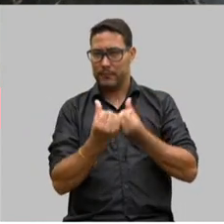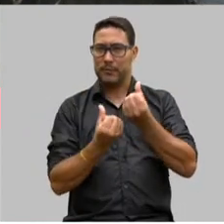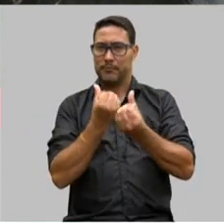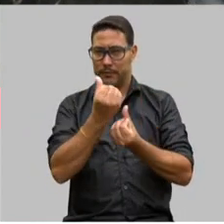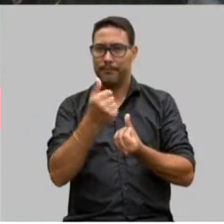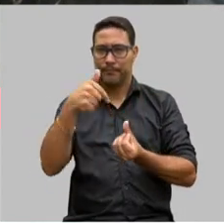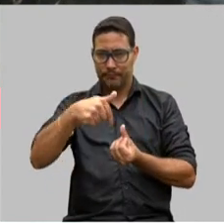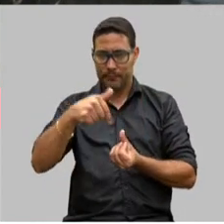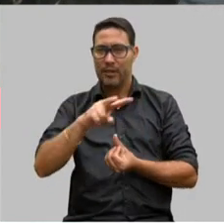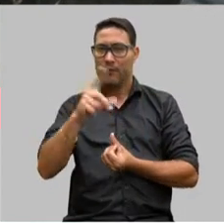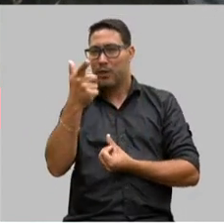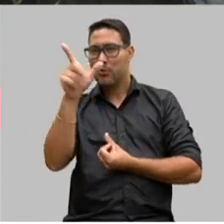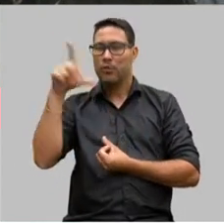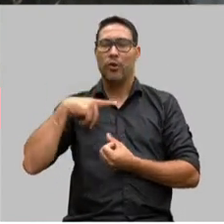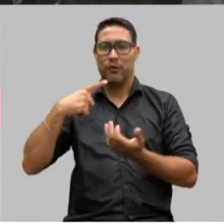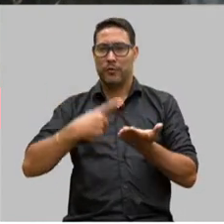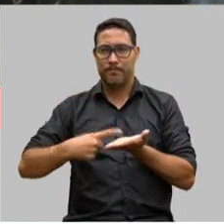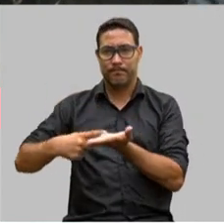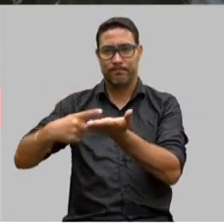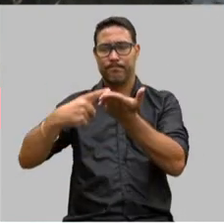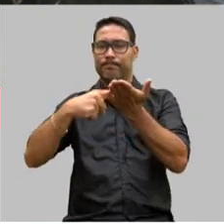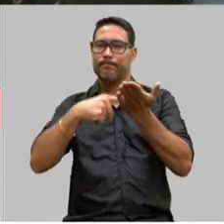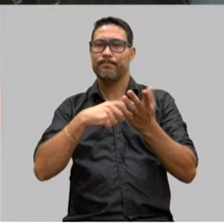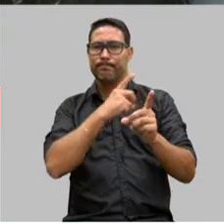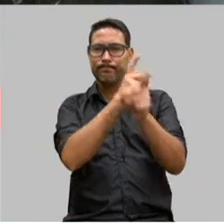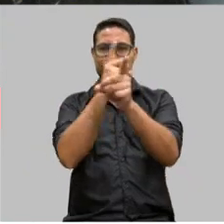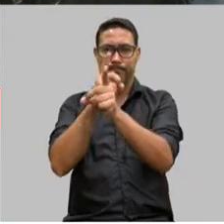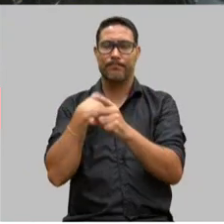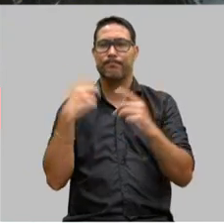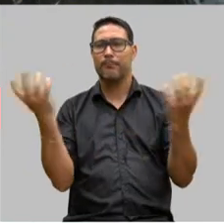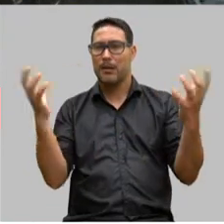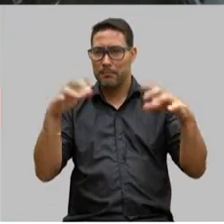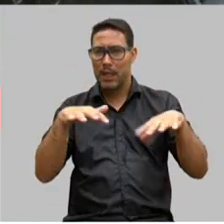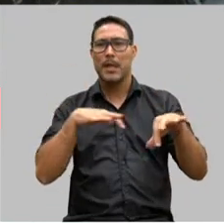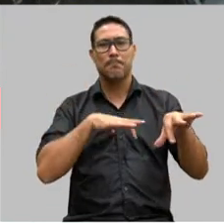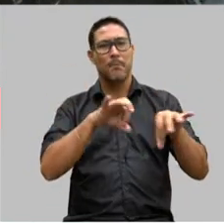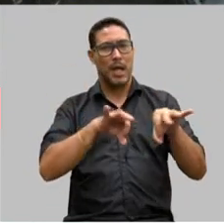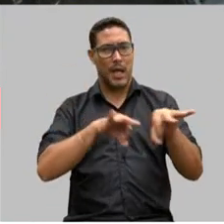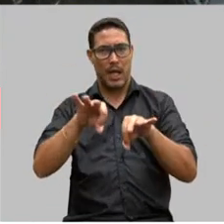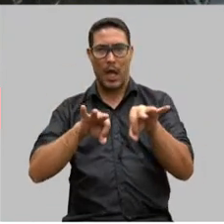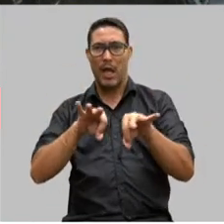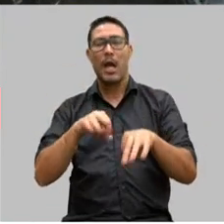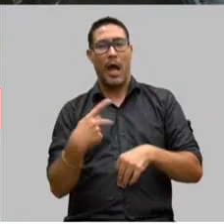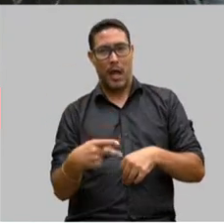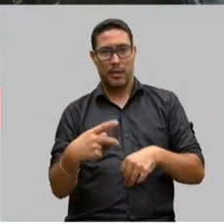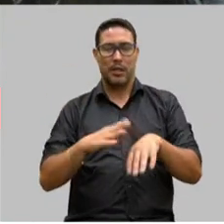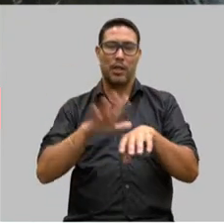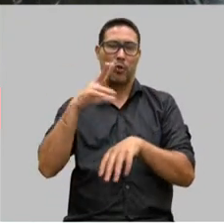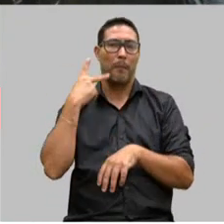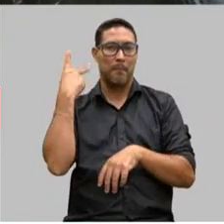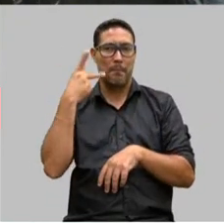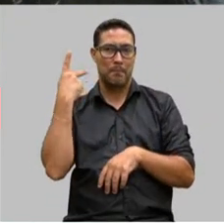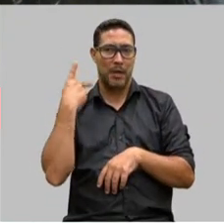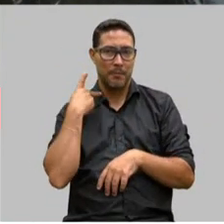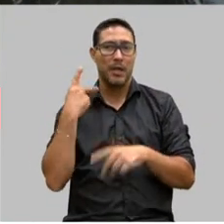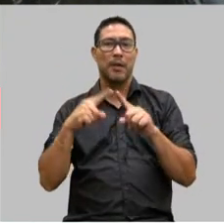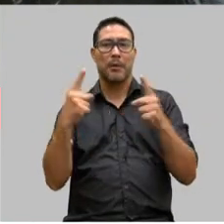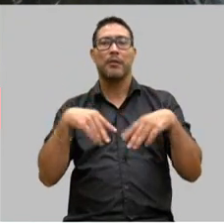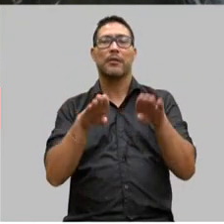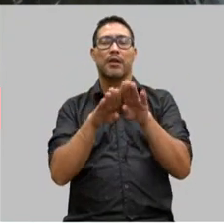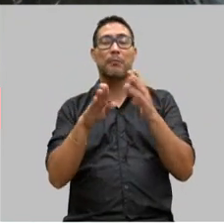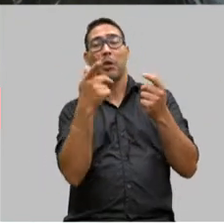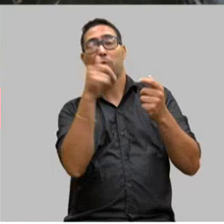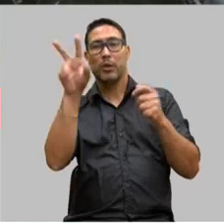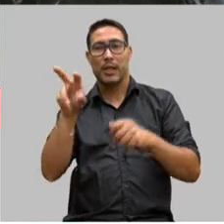outras interações, encontros, construções, não só aqui no Parlamento, mas, como eu disse, em outras 5 oportunidades